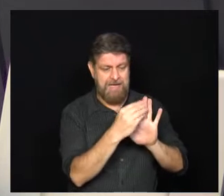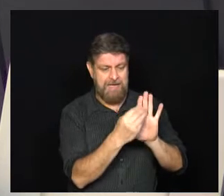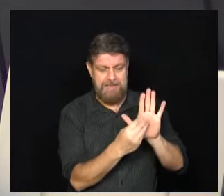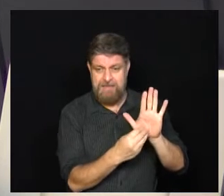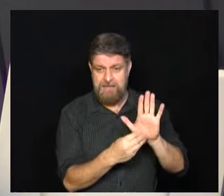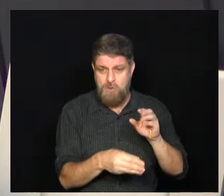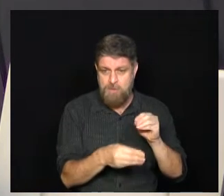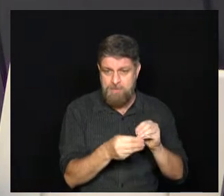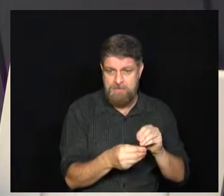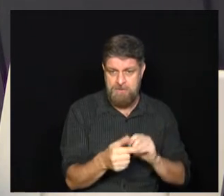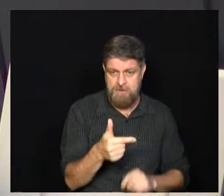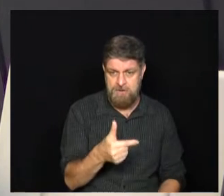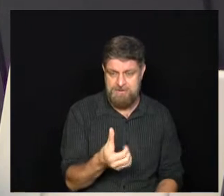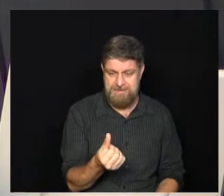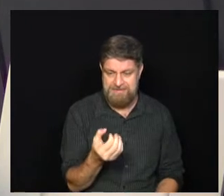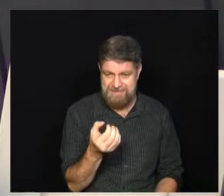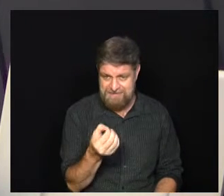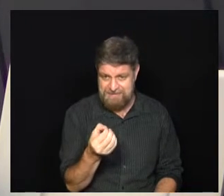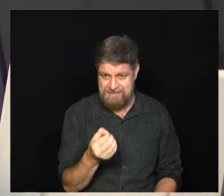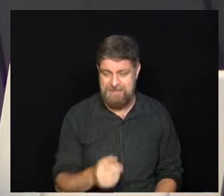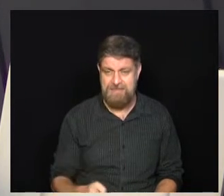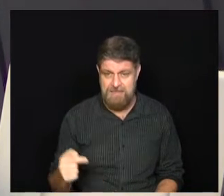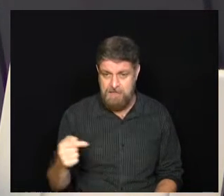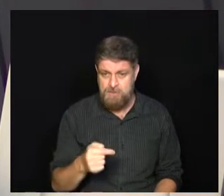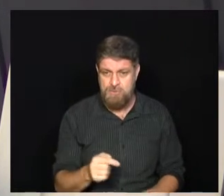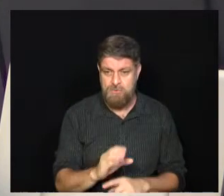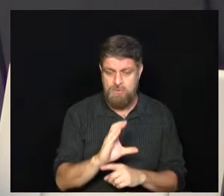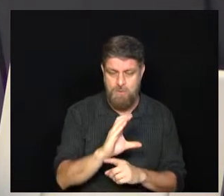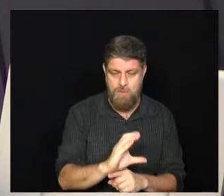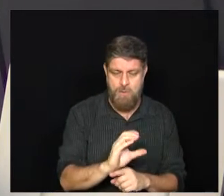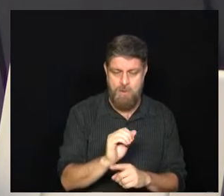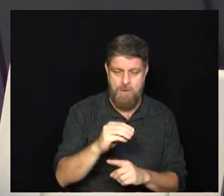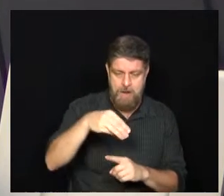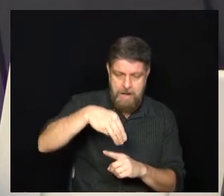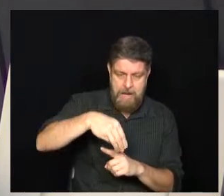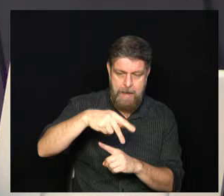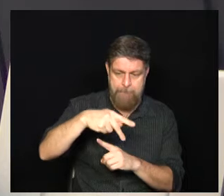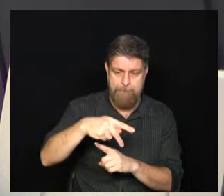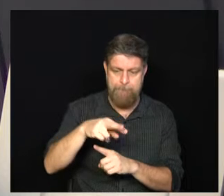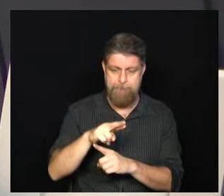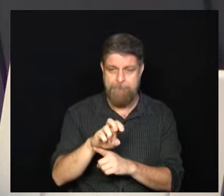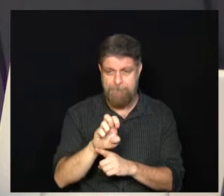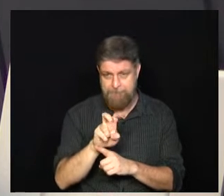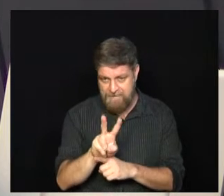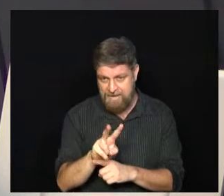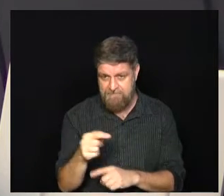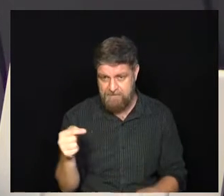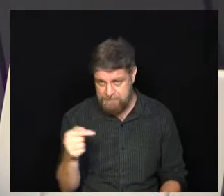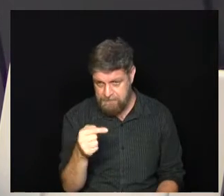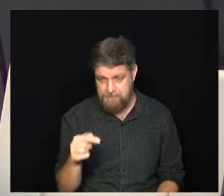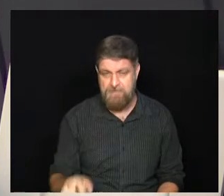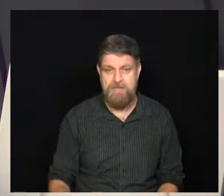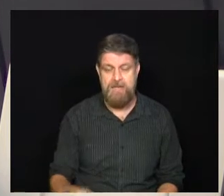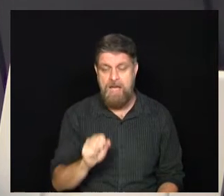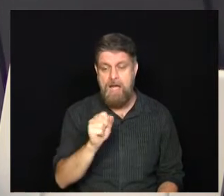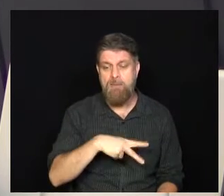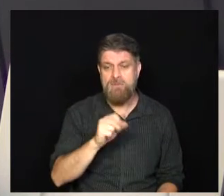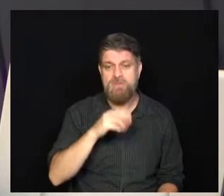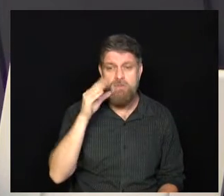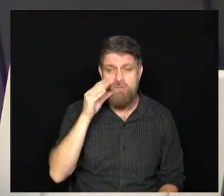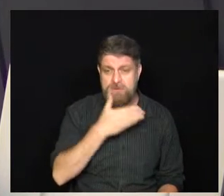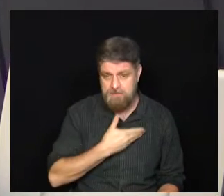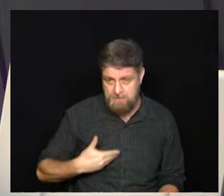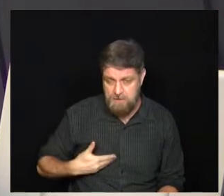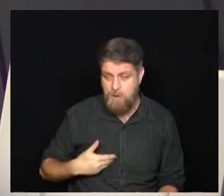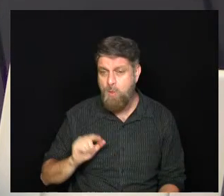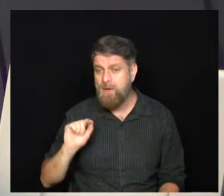complementar 260 do Camprev, que fez a compra de vidas. Então, quando ele fez a compra de vidas, o